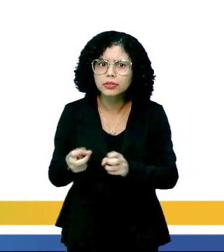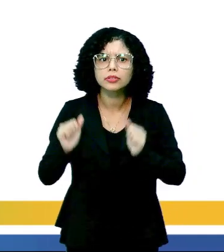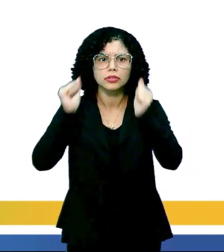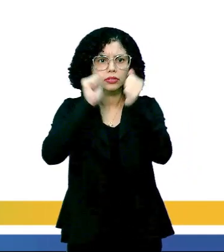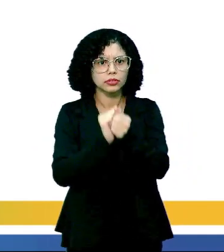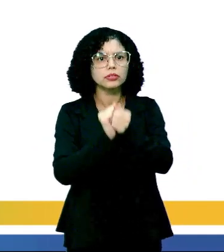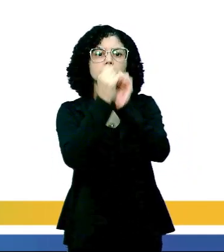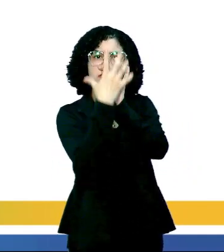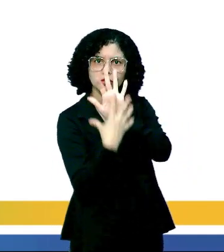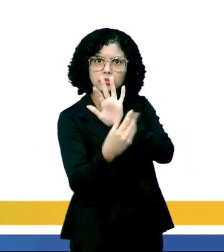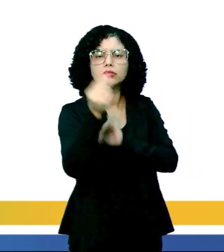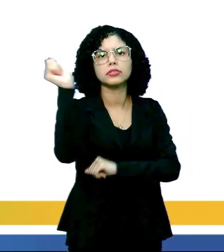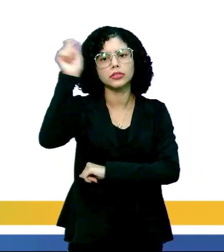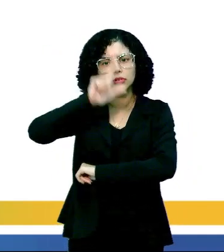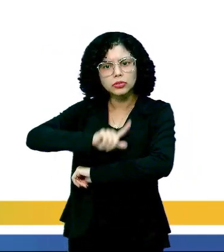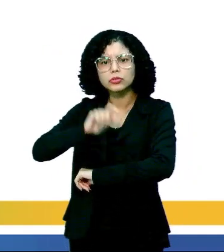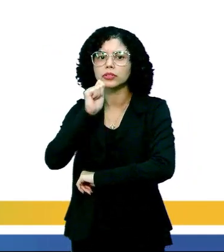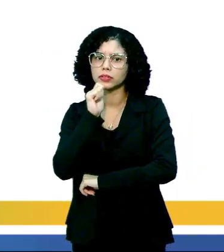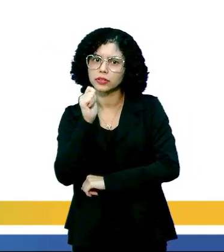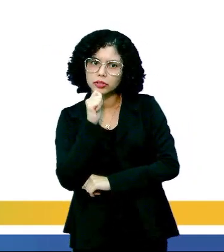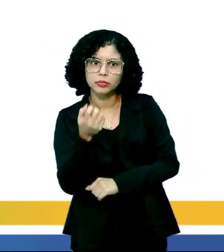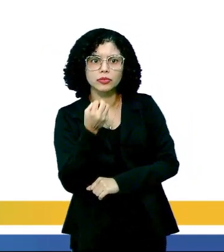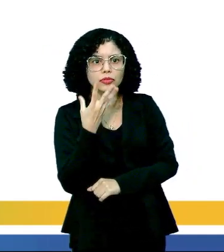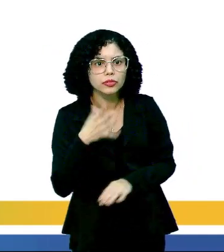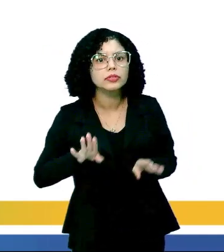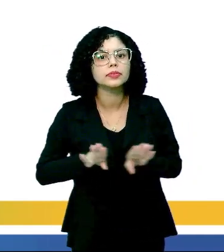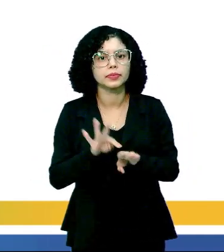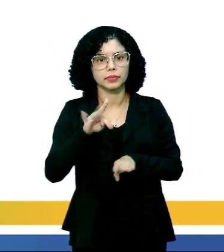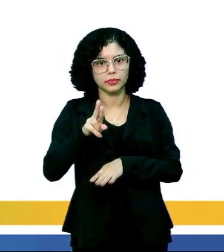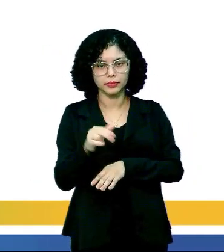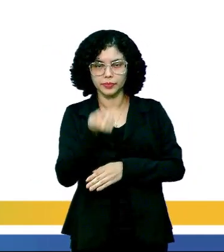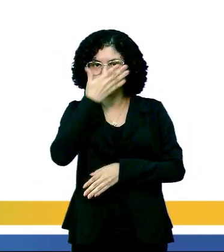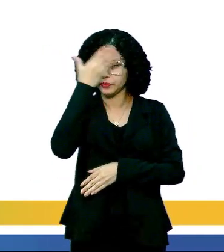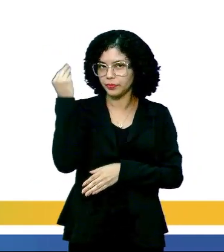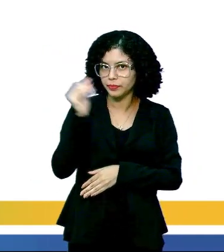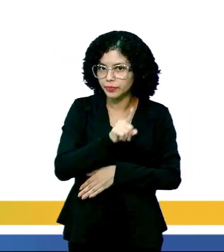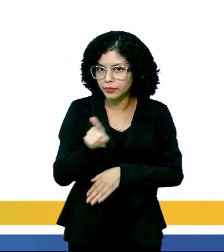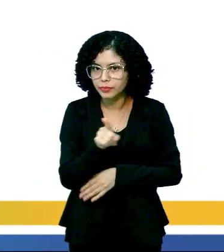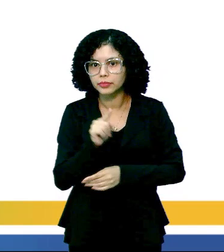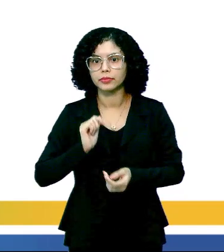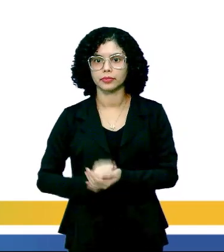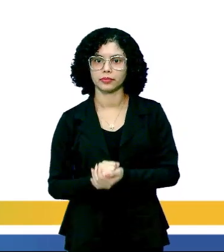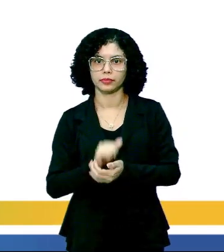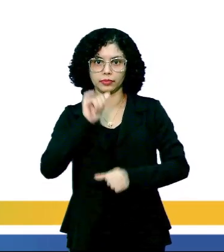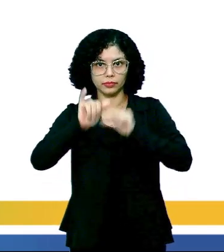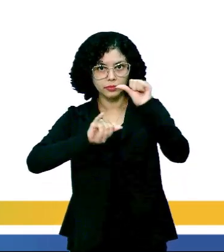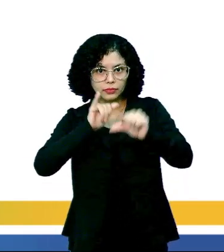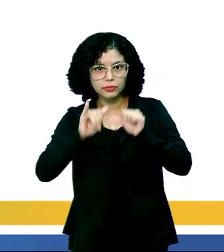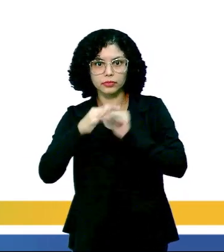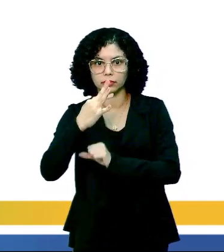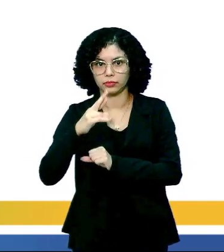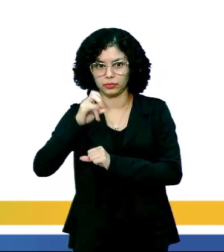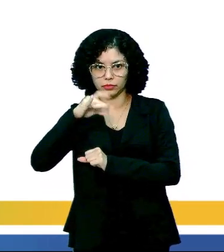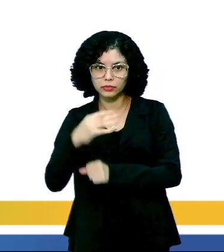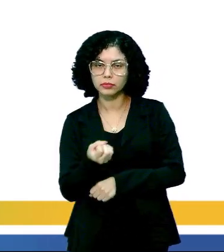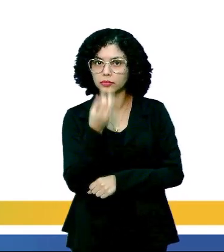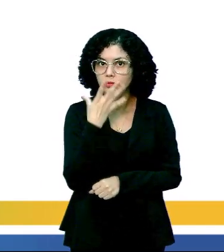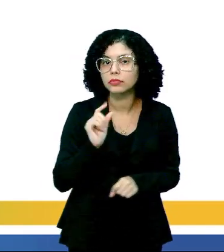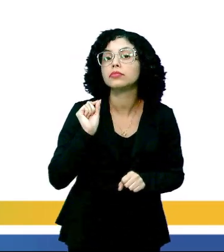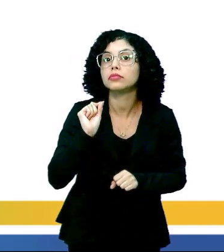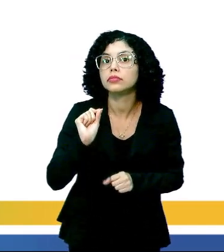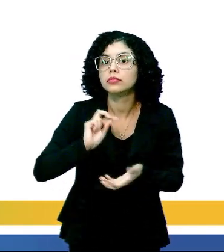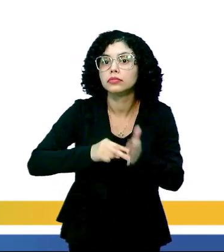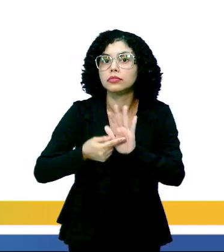eles emitiam radiação também por fótons. A gente não pode deixar de esquecer que radiação são fótons, né? E fótons vêm